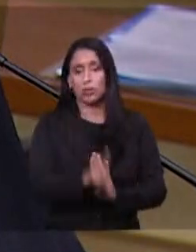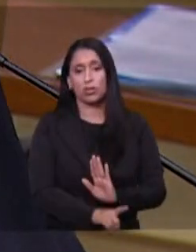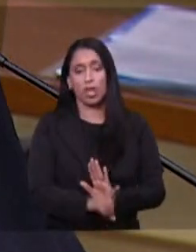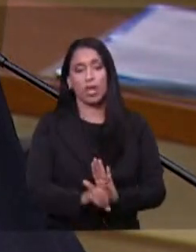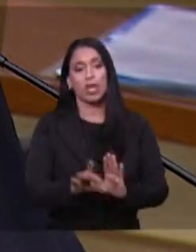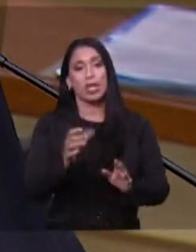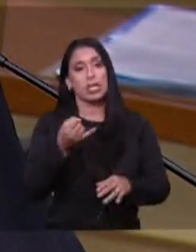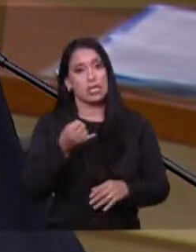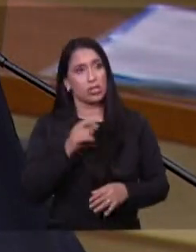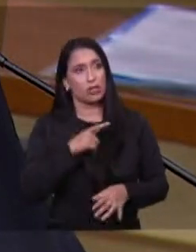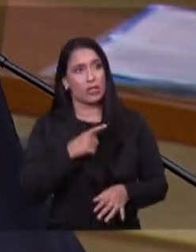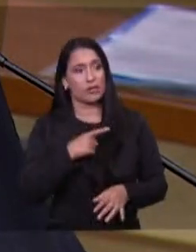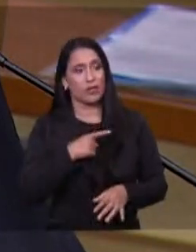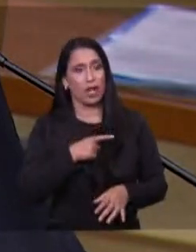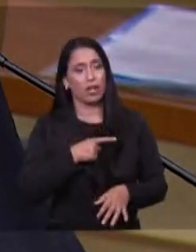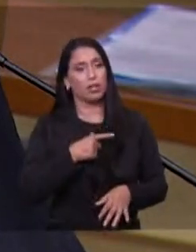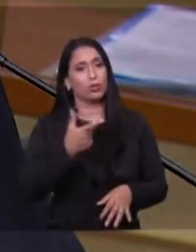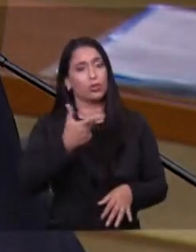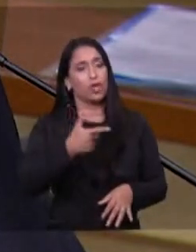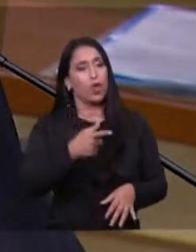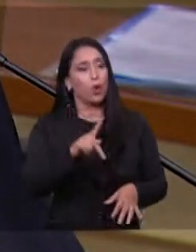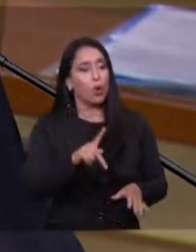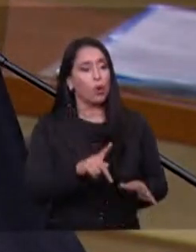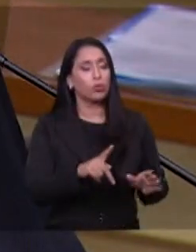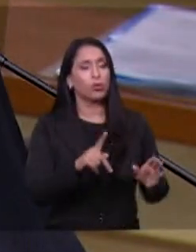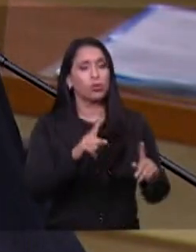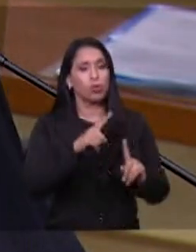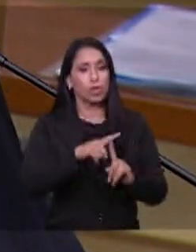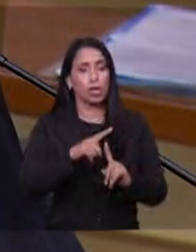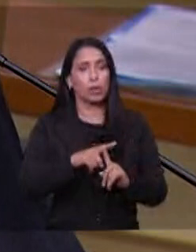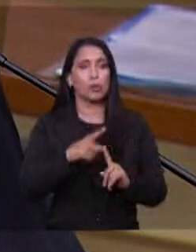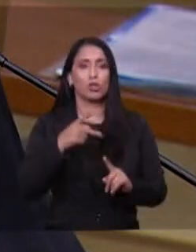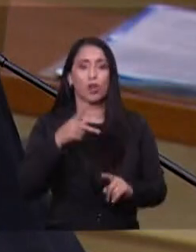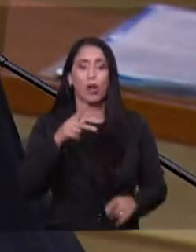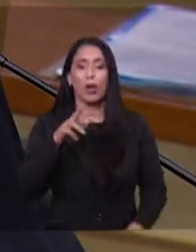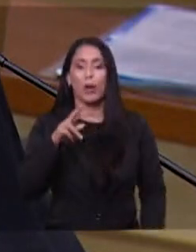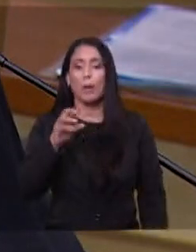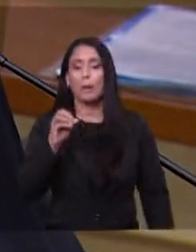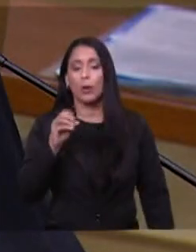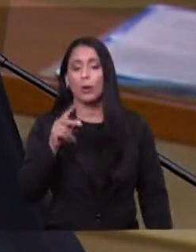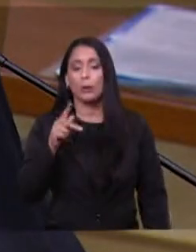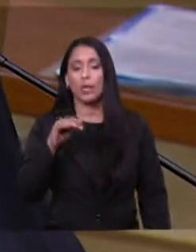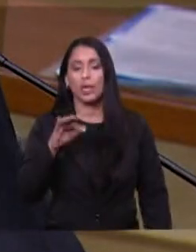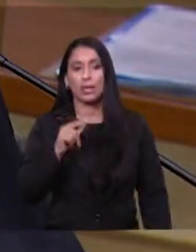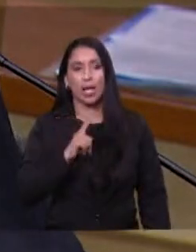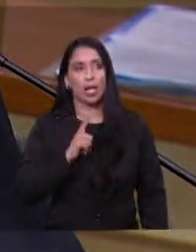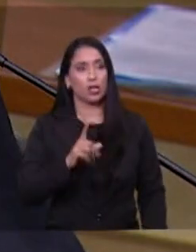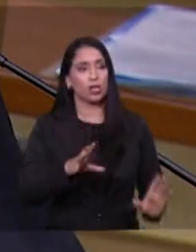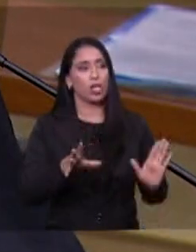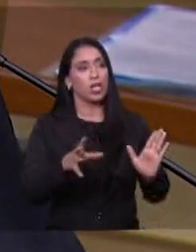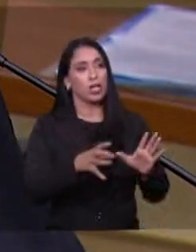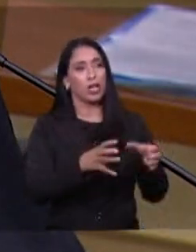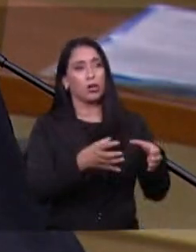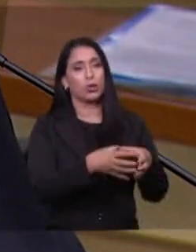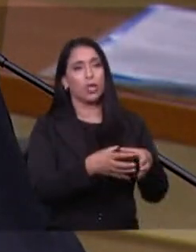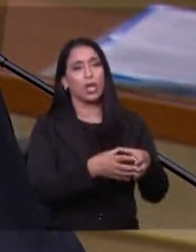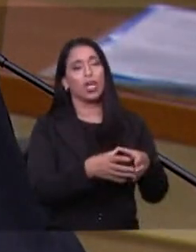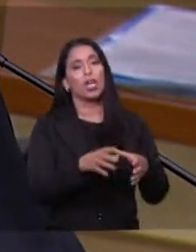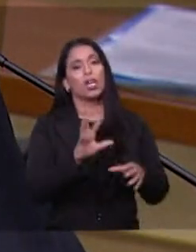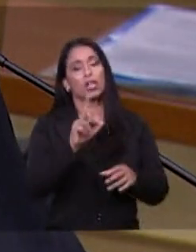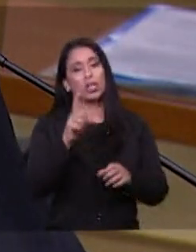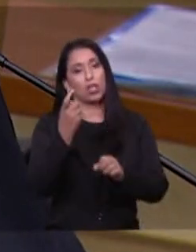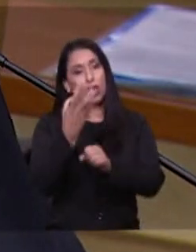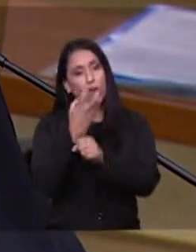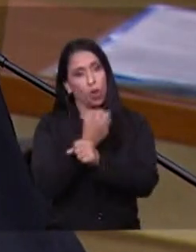de propriedade, ainda se poderia até levantar esse argumento, especialmente a respeito das comunidades de quilombos, que têm o direito de propriedade reconhecido pelo